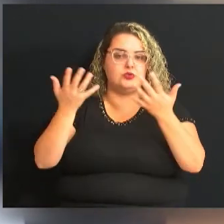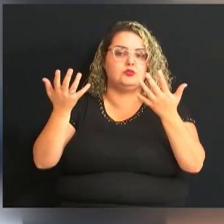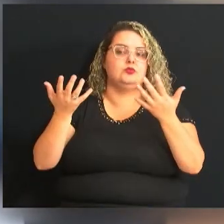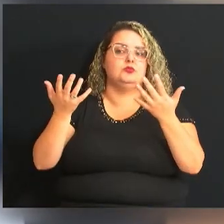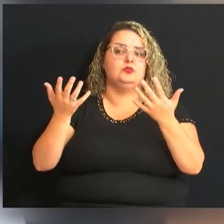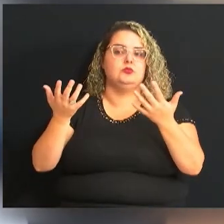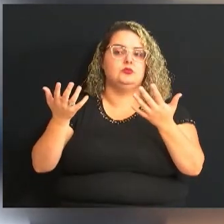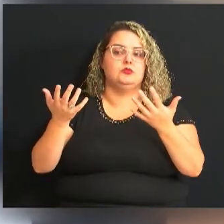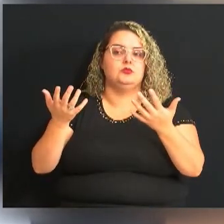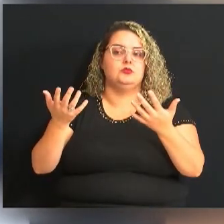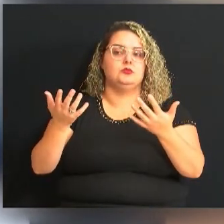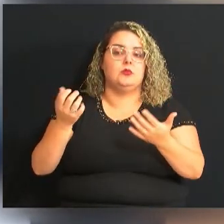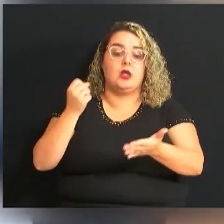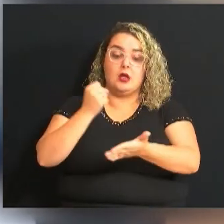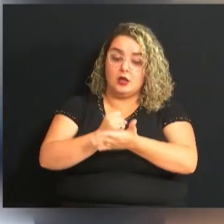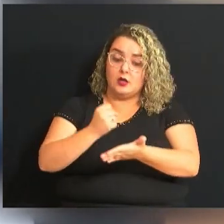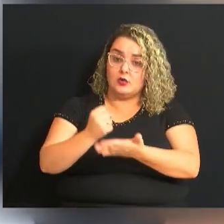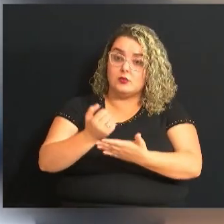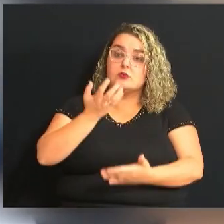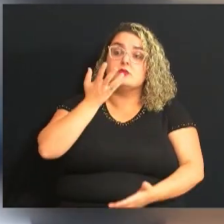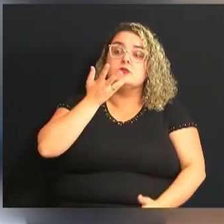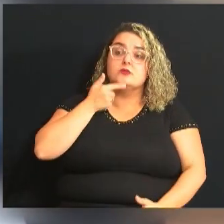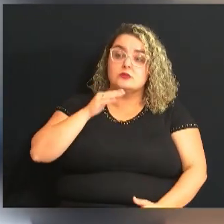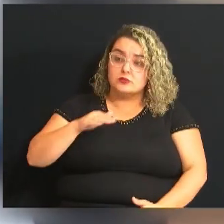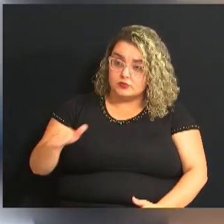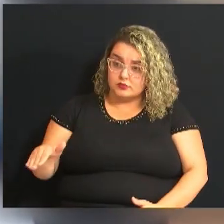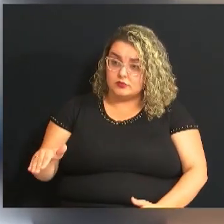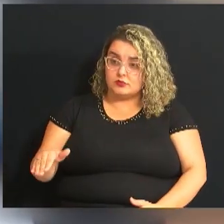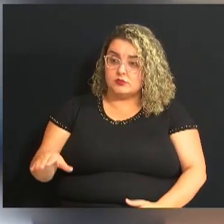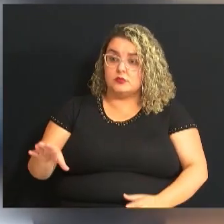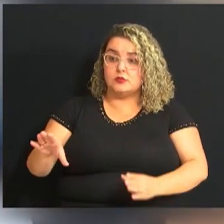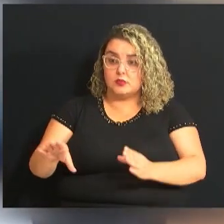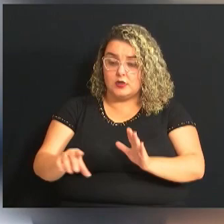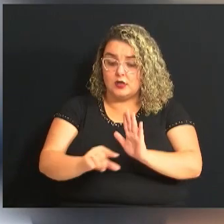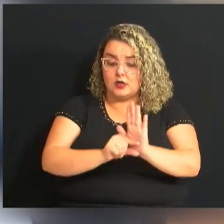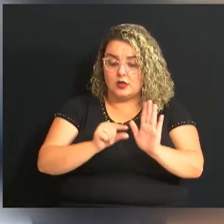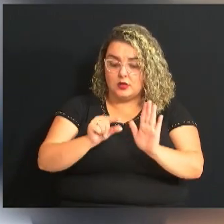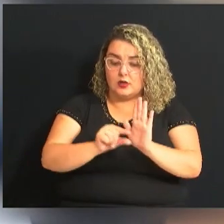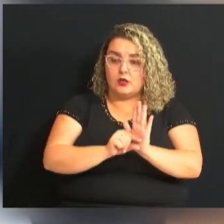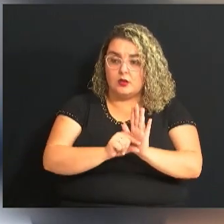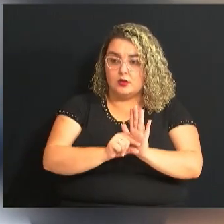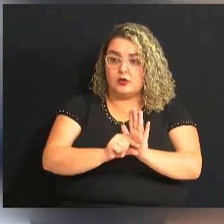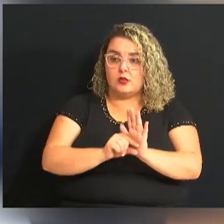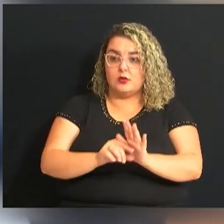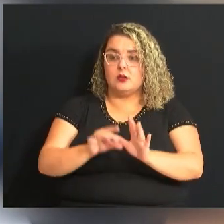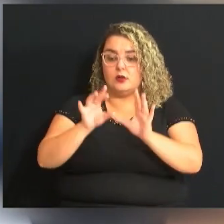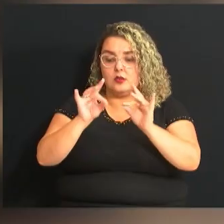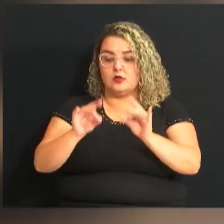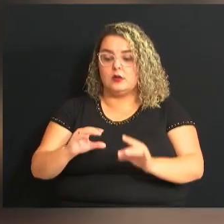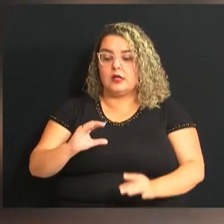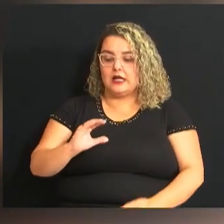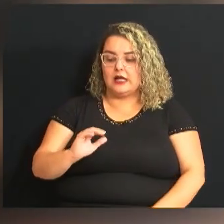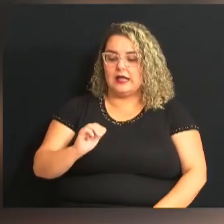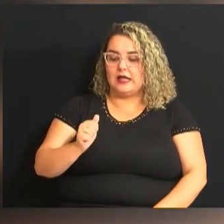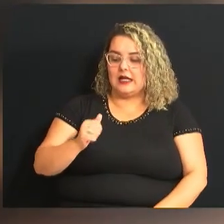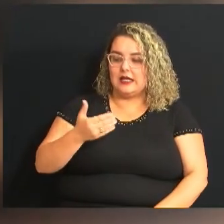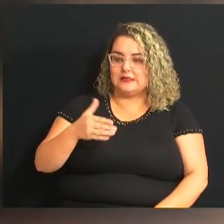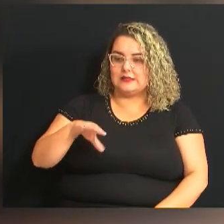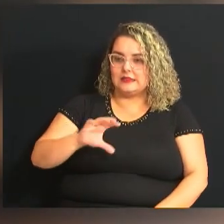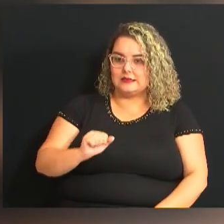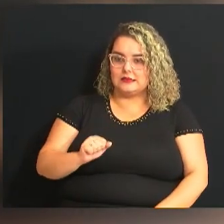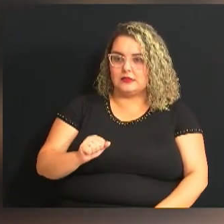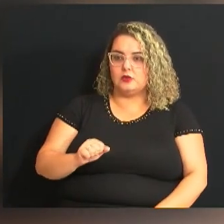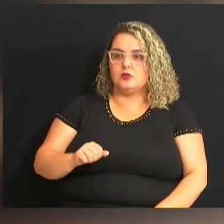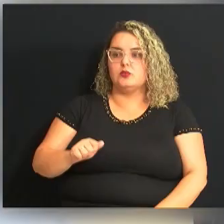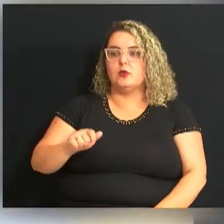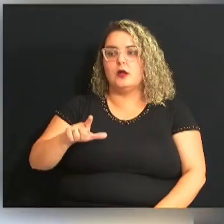a contratação de menores. Então, a ementa do projeto dispõe sobre a cassação do alvará. Também comentaram